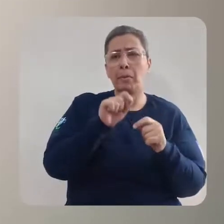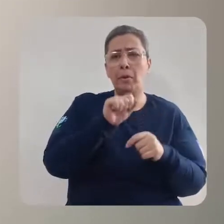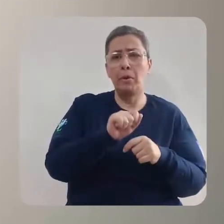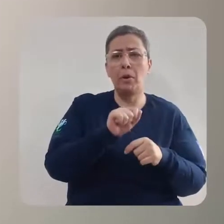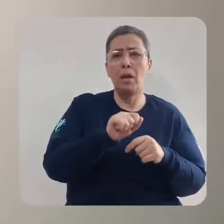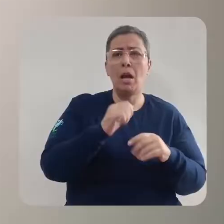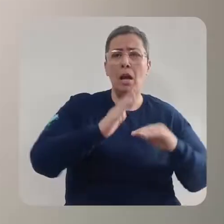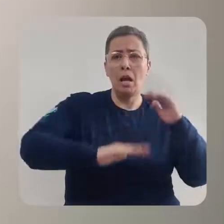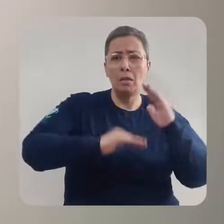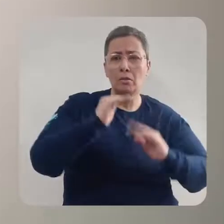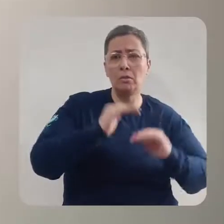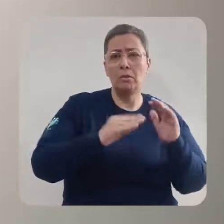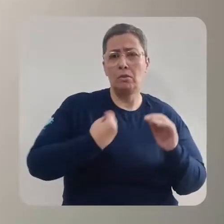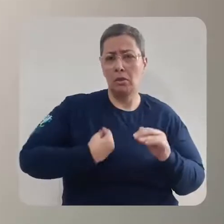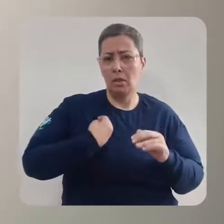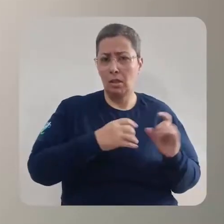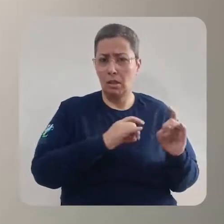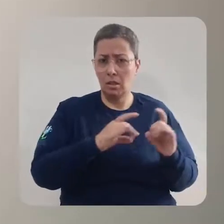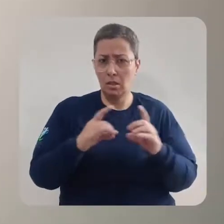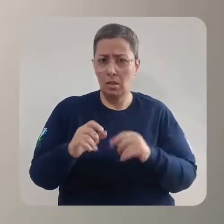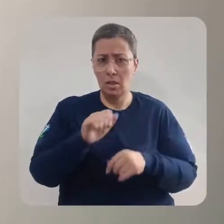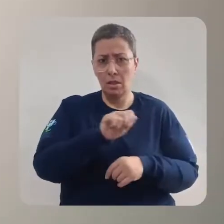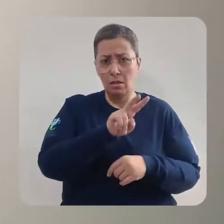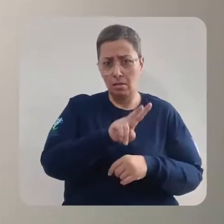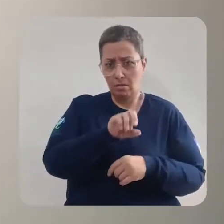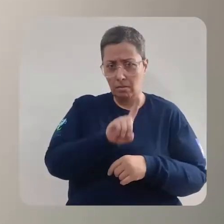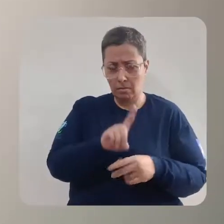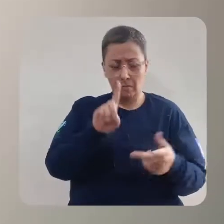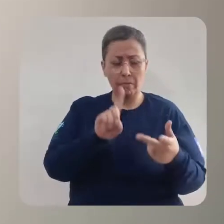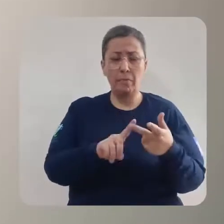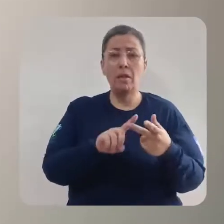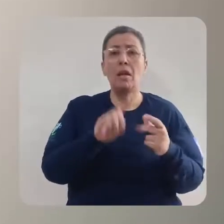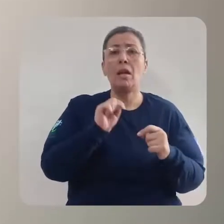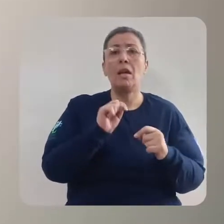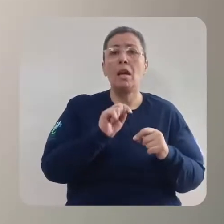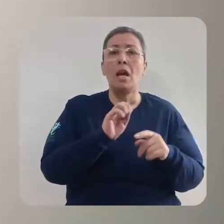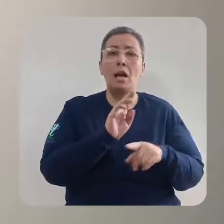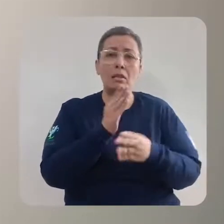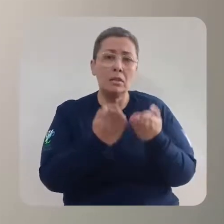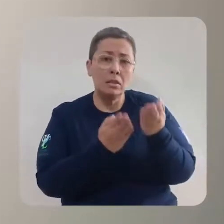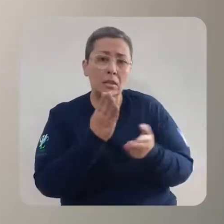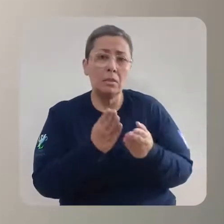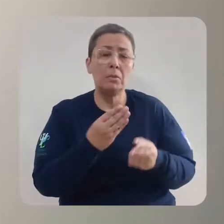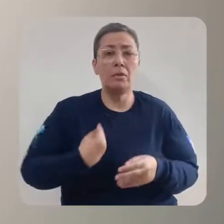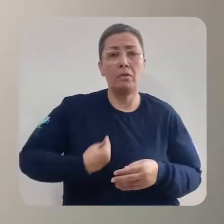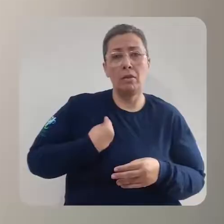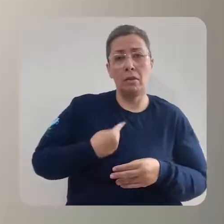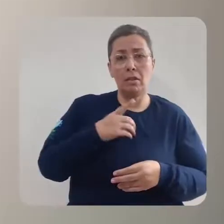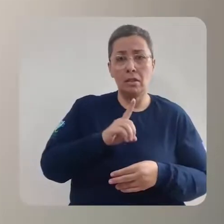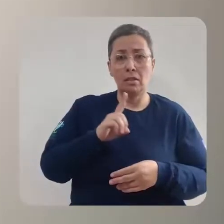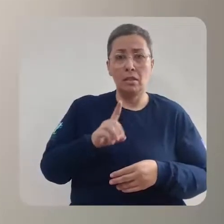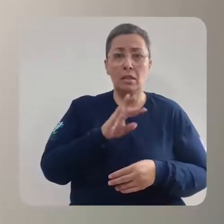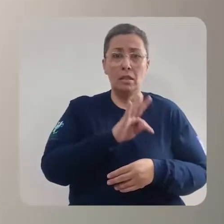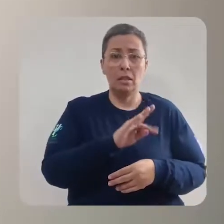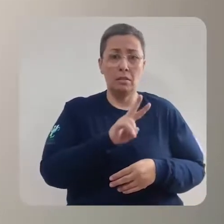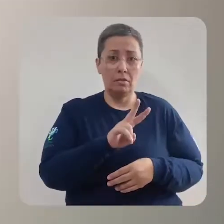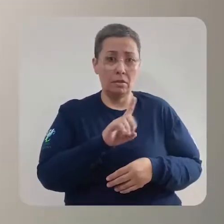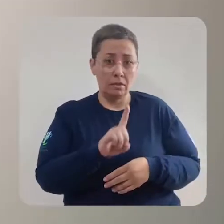ser atividade de vida diária, AVD, terapia de vida diária,